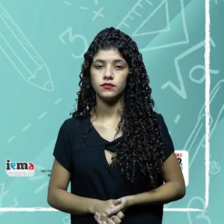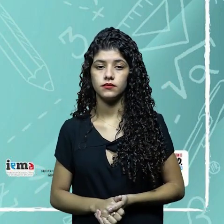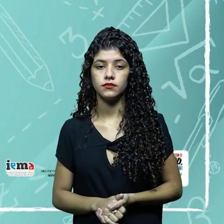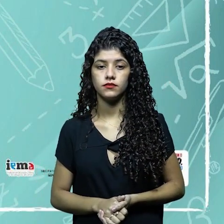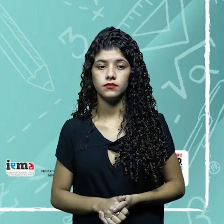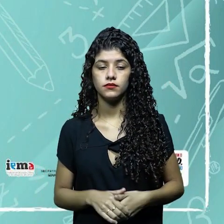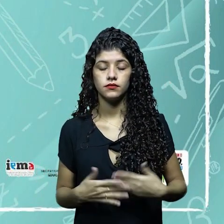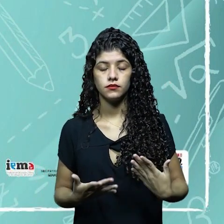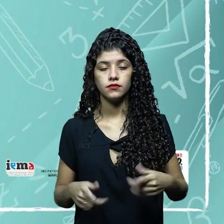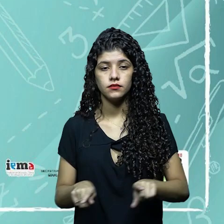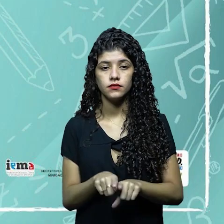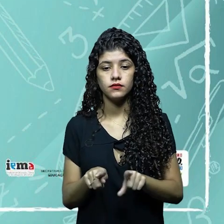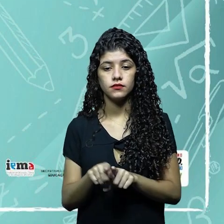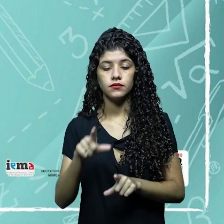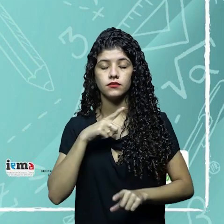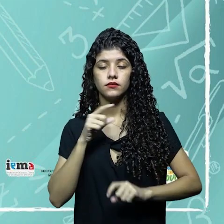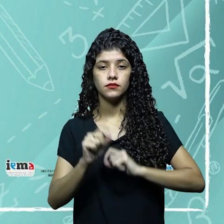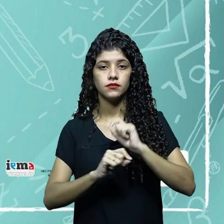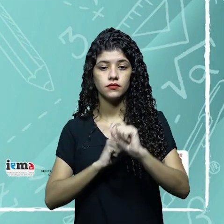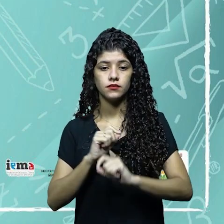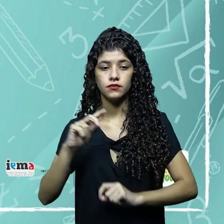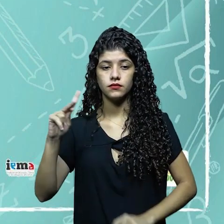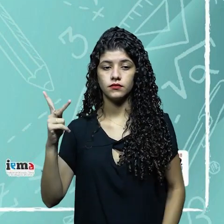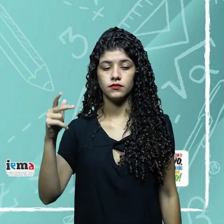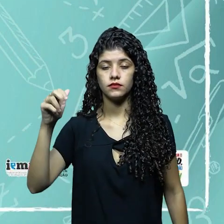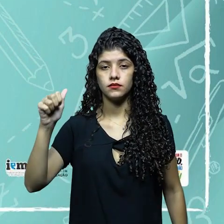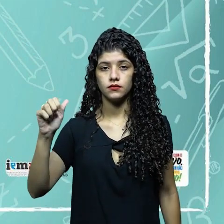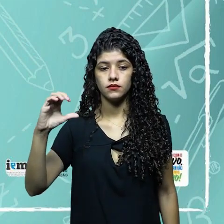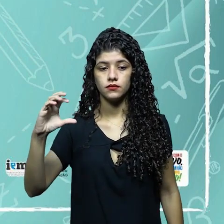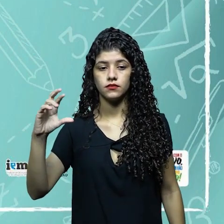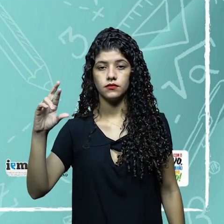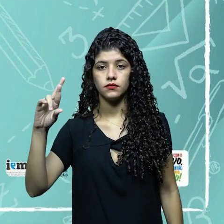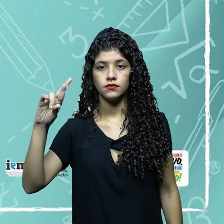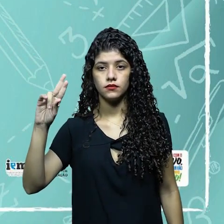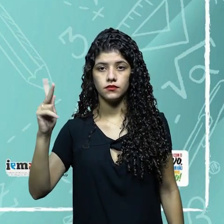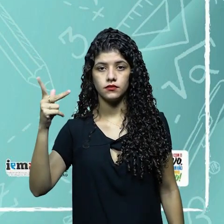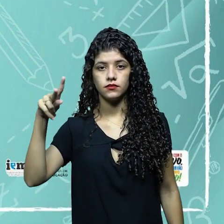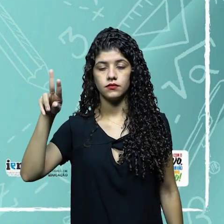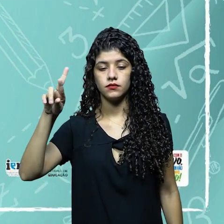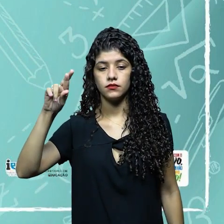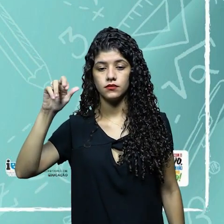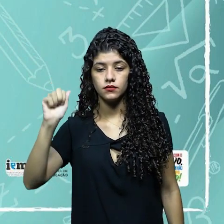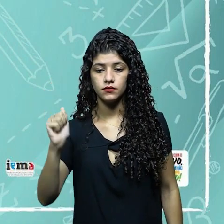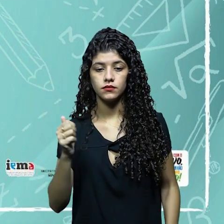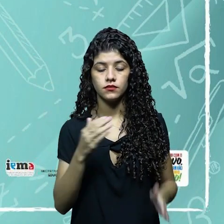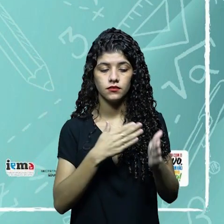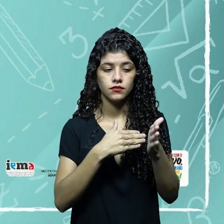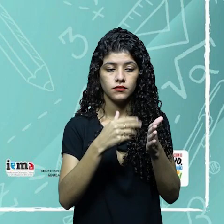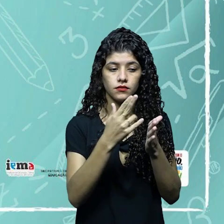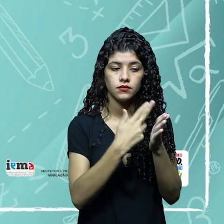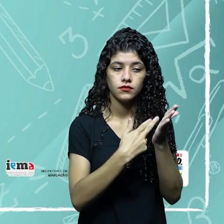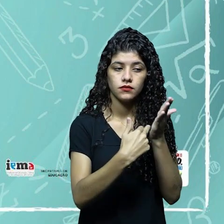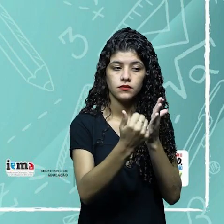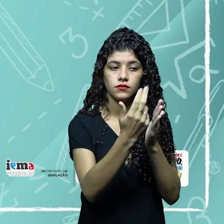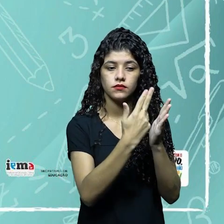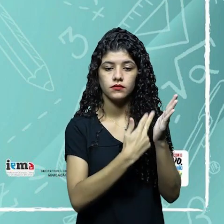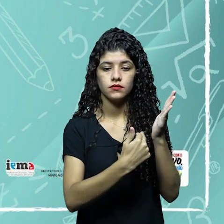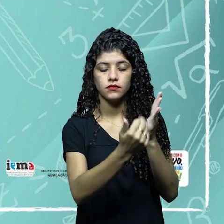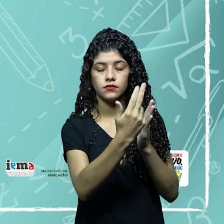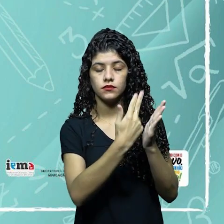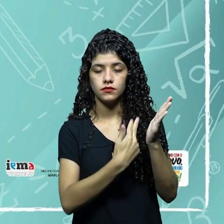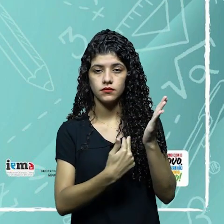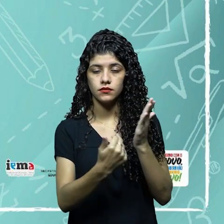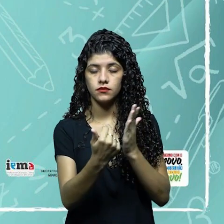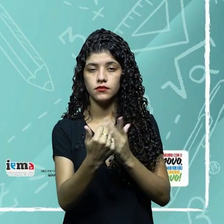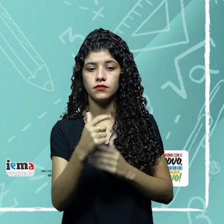fazer, tá? Tem também essa achúria de gradiente, onde você faz o preenchimento sólido e